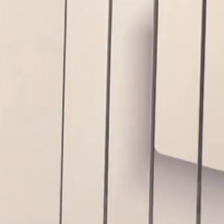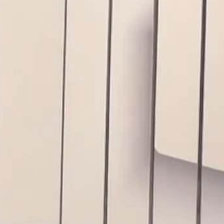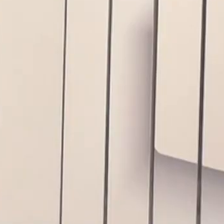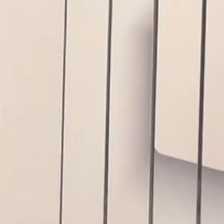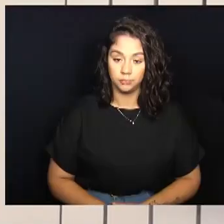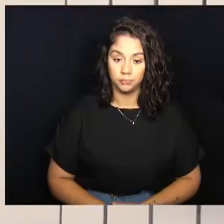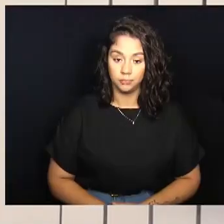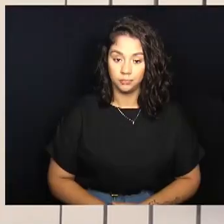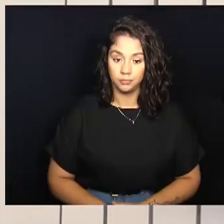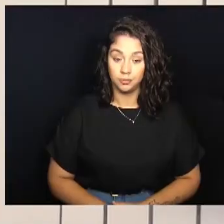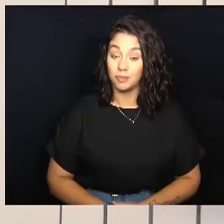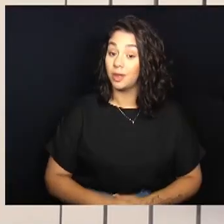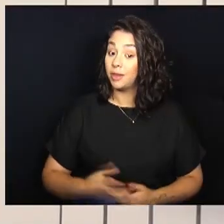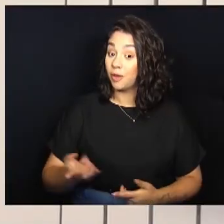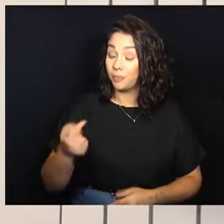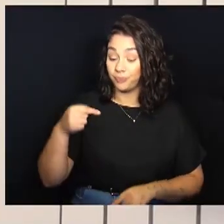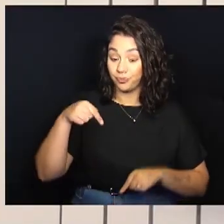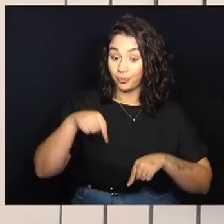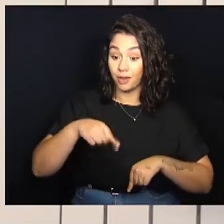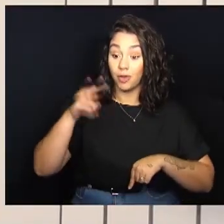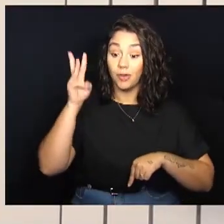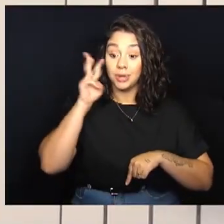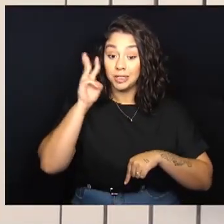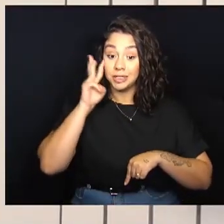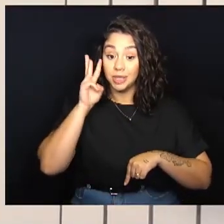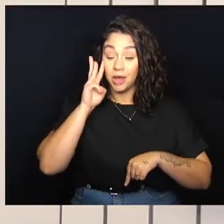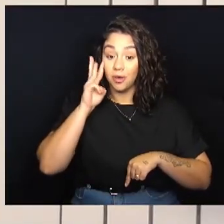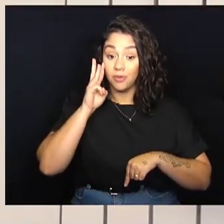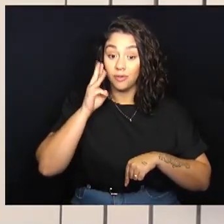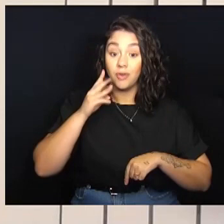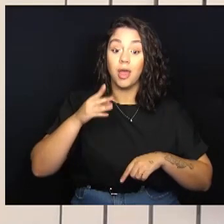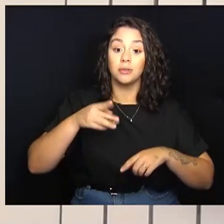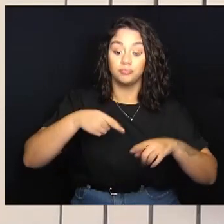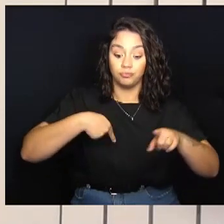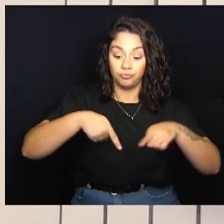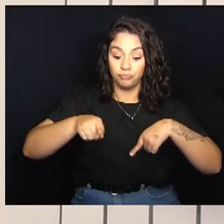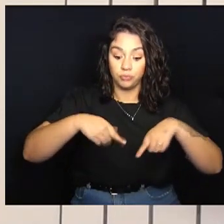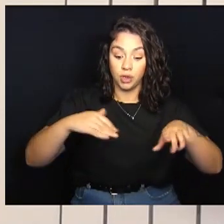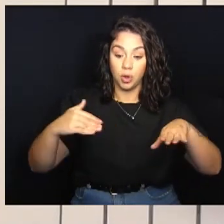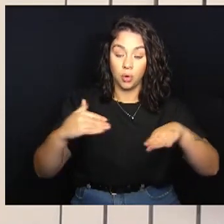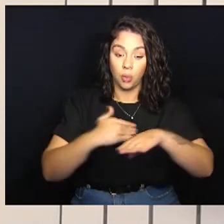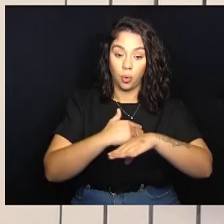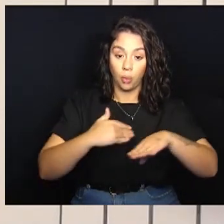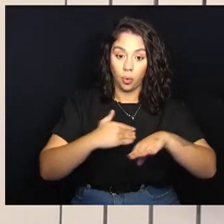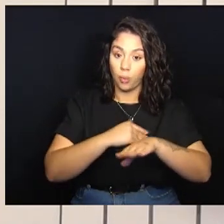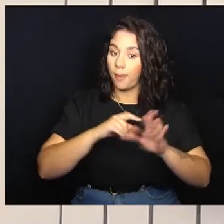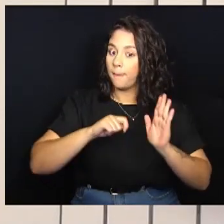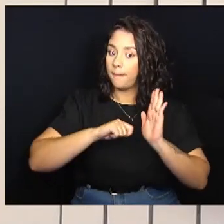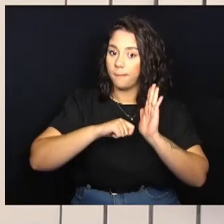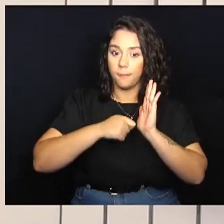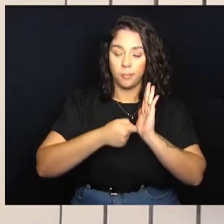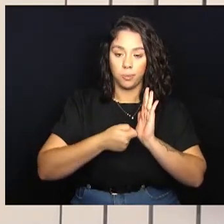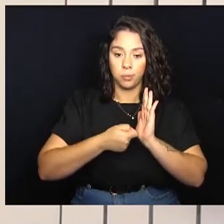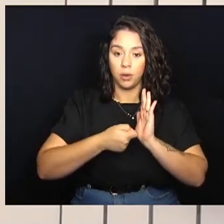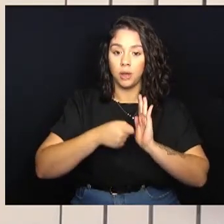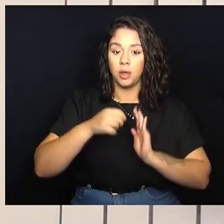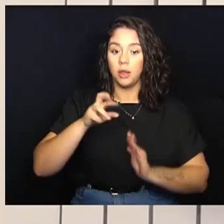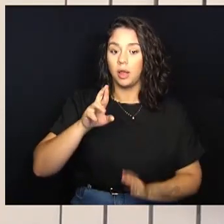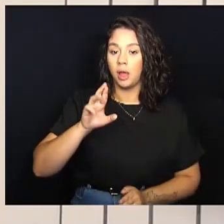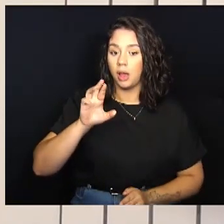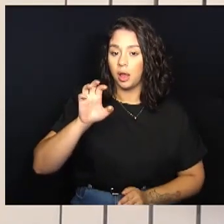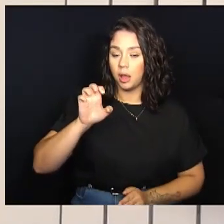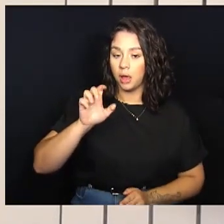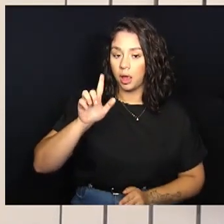Olha, nesta terça-feira, a INDEC vai bloquear totalmente o tráfego de veículos no trecho da rua Regente Feijó,